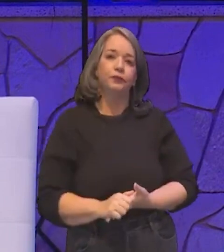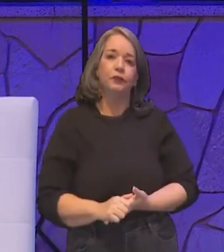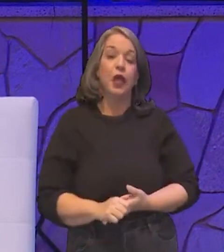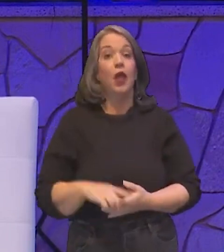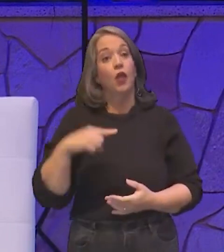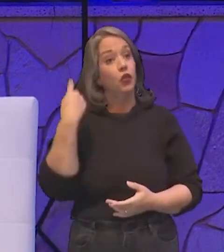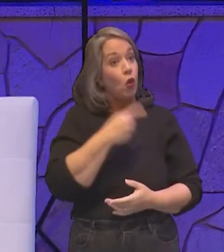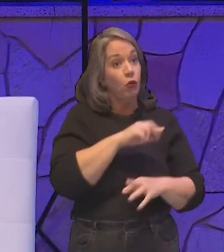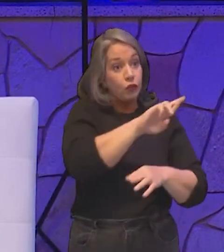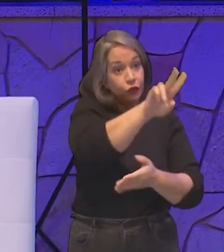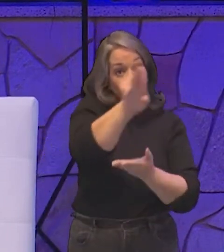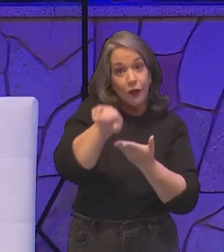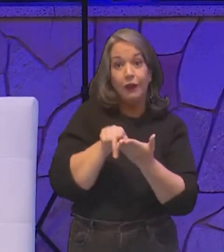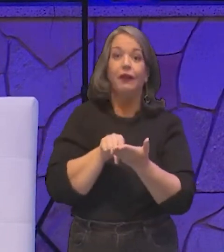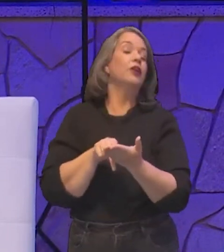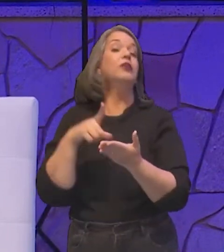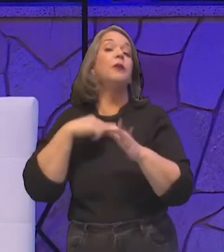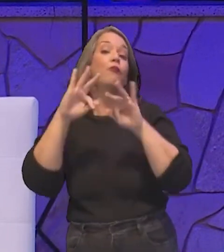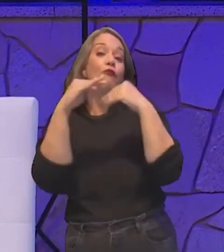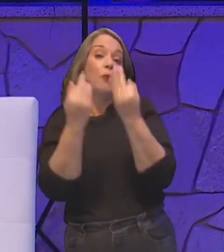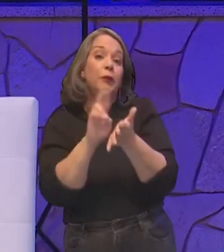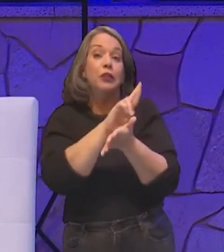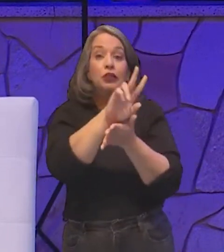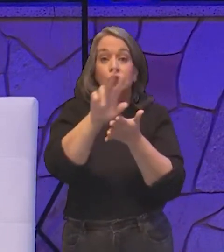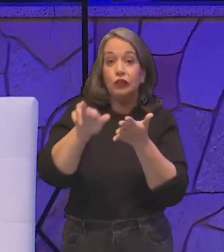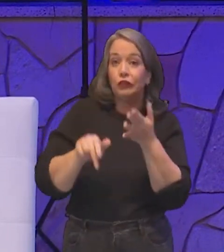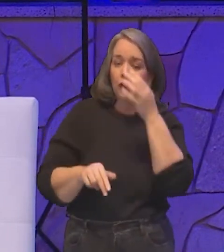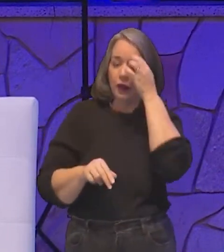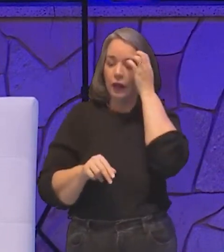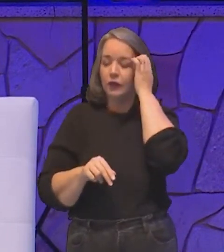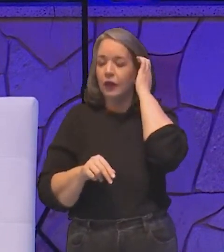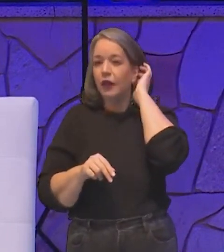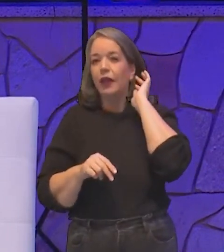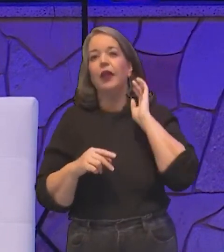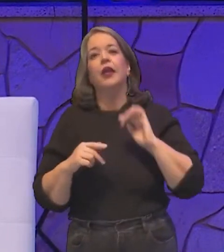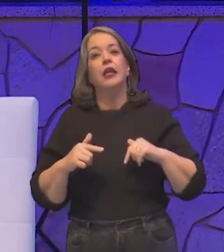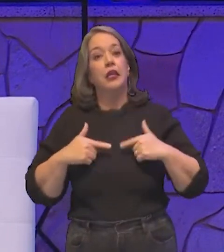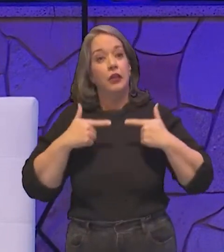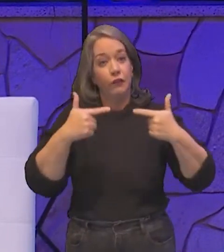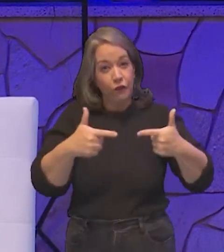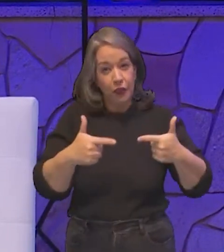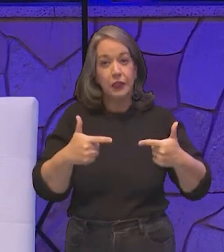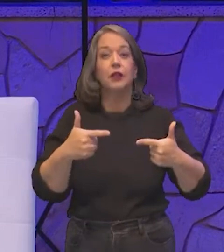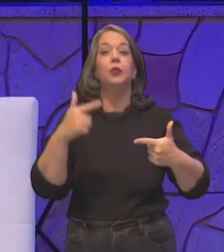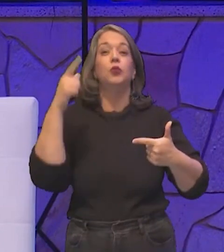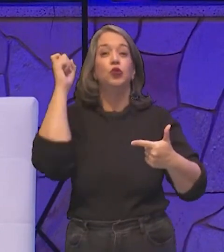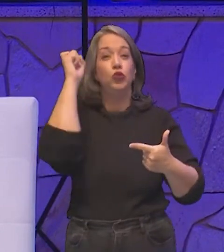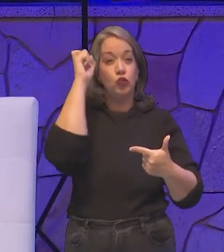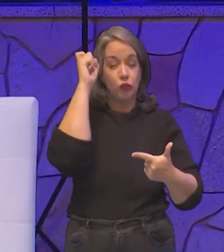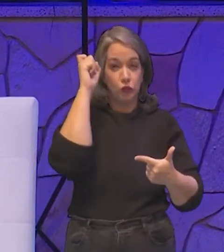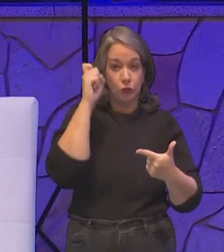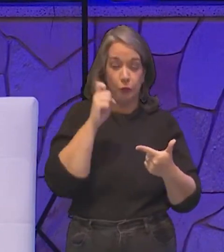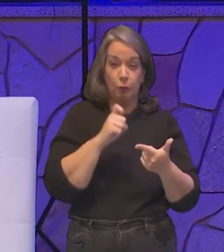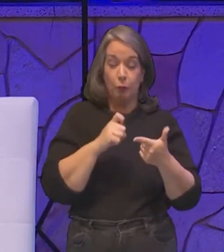mas além de tudo isso, nós passamos por lutas e desafios espirituais